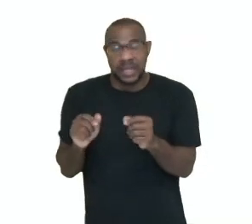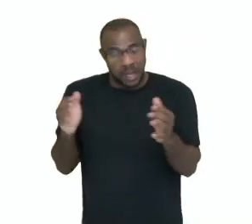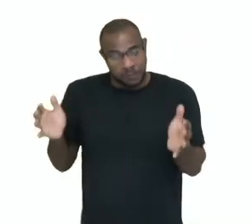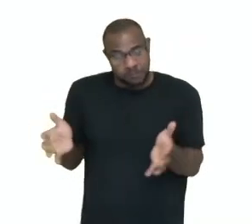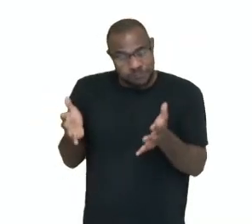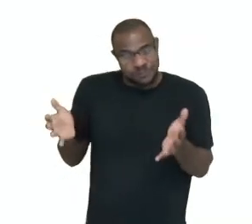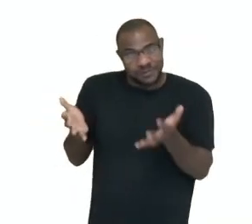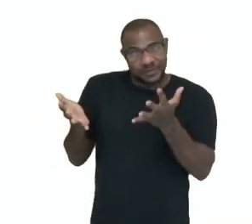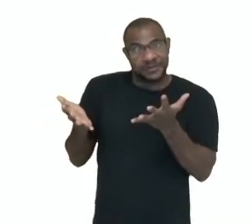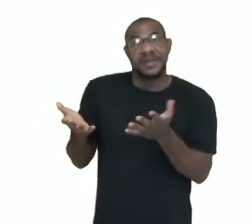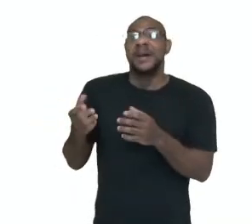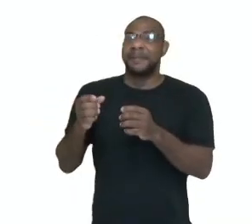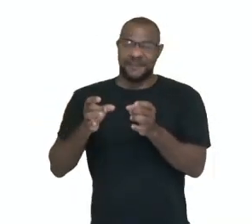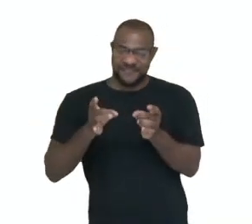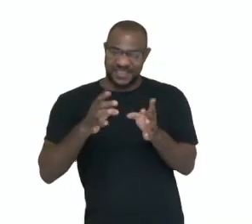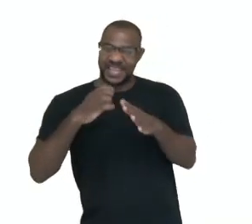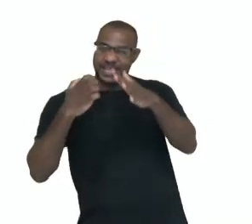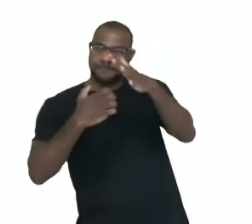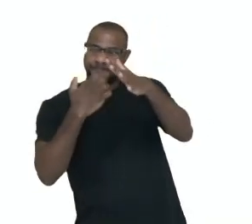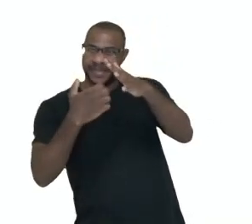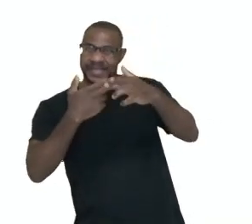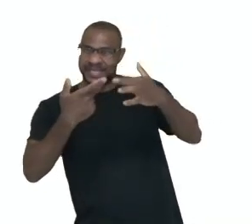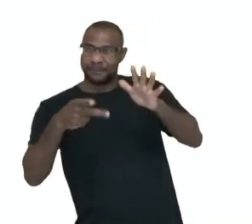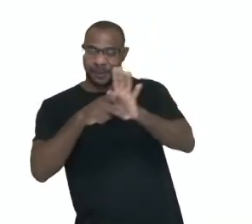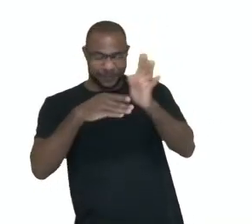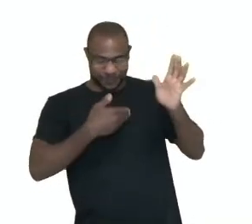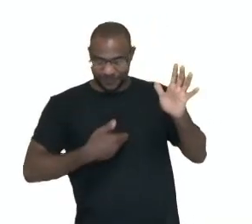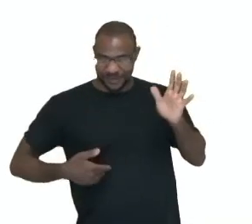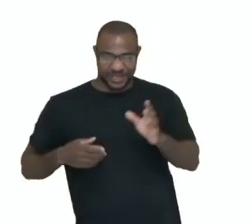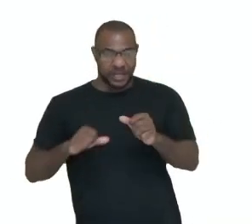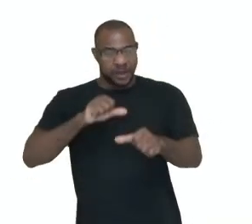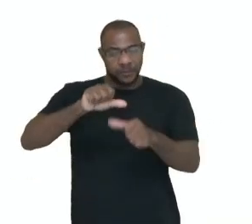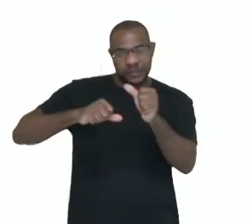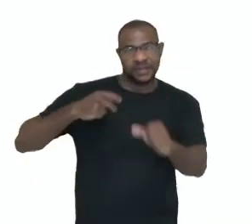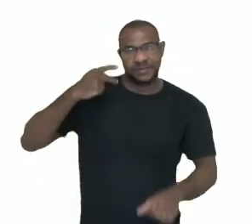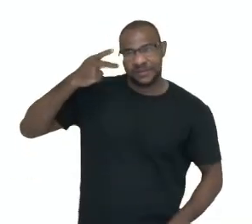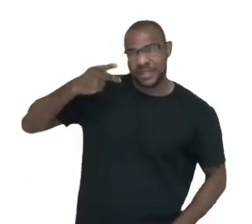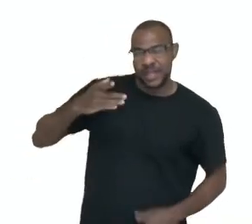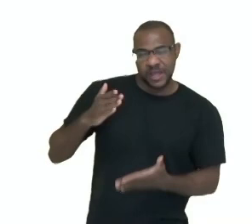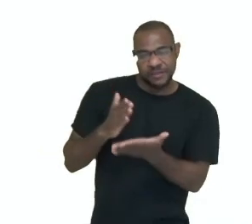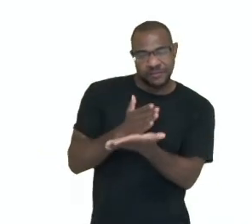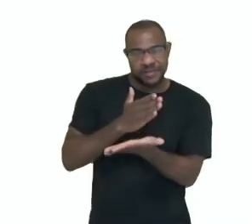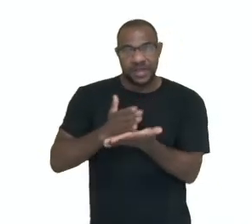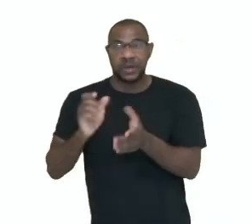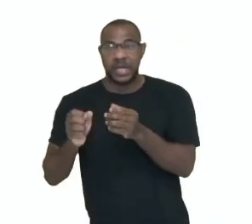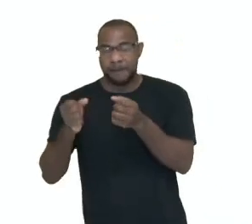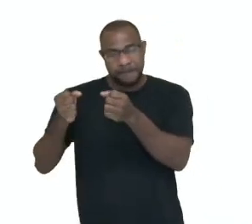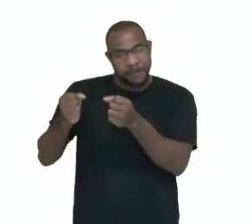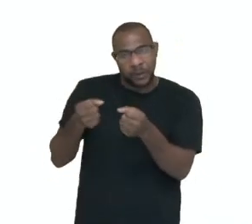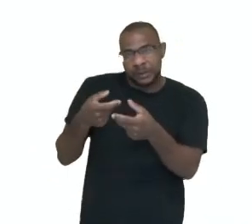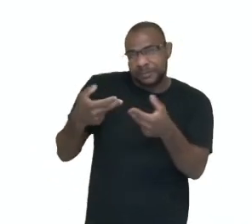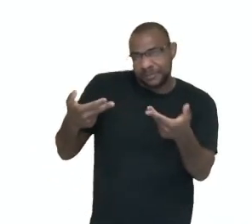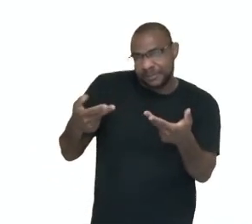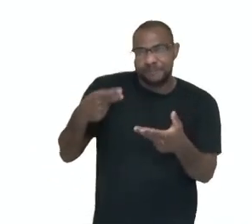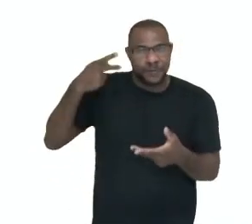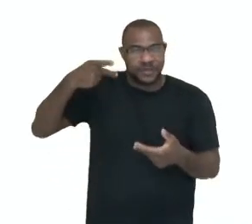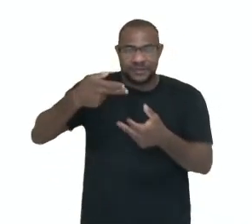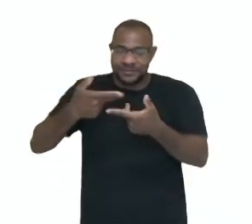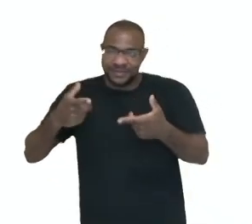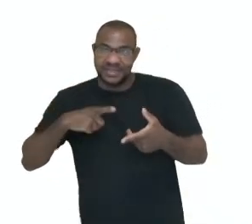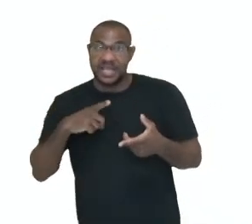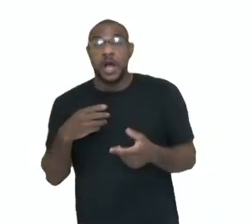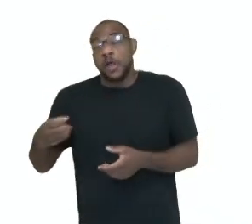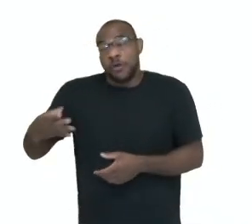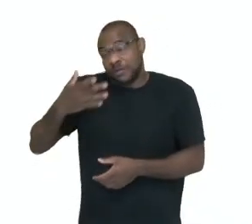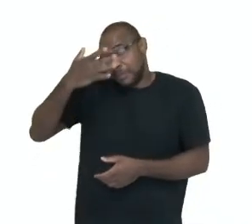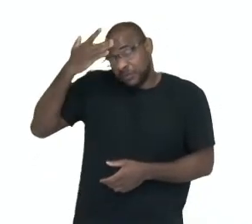para privatizações, mudança política, divisão de poderes, novas pessoas entrando no